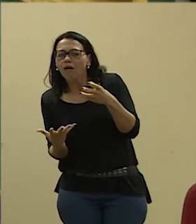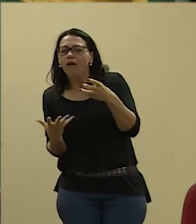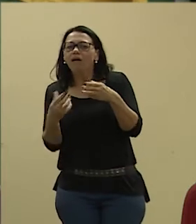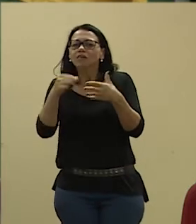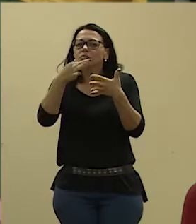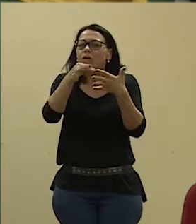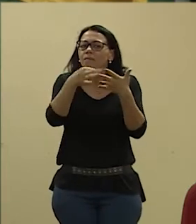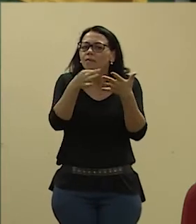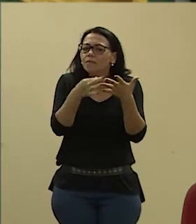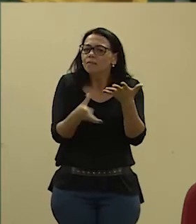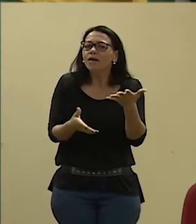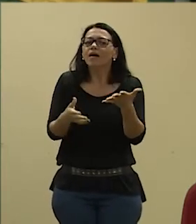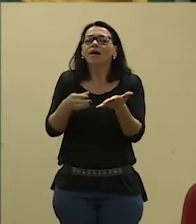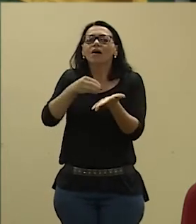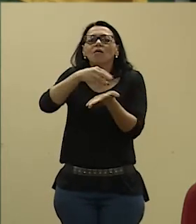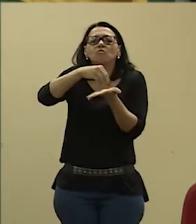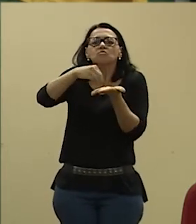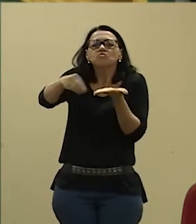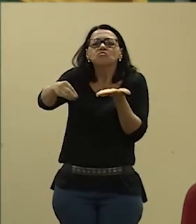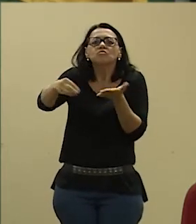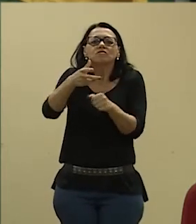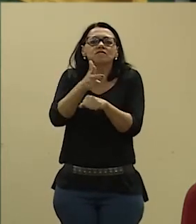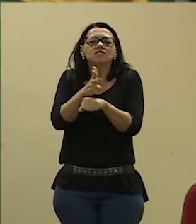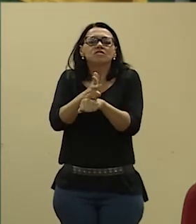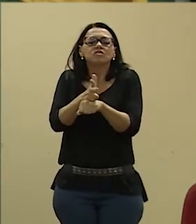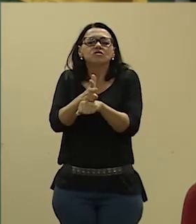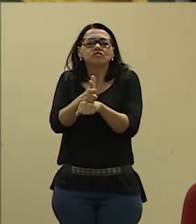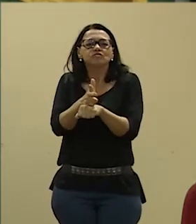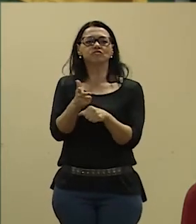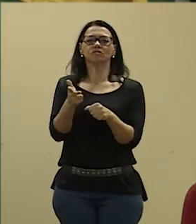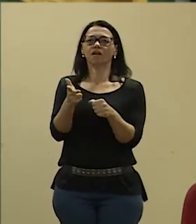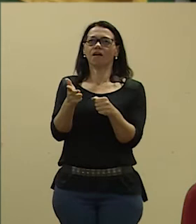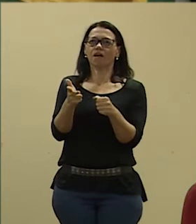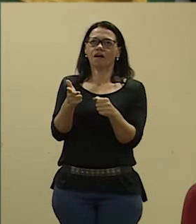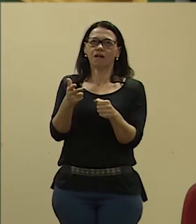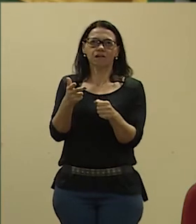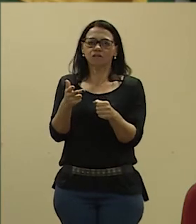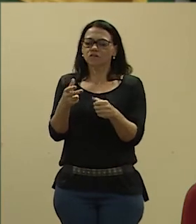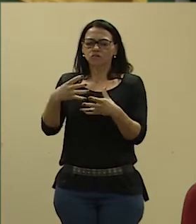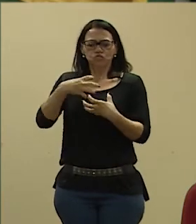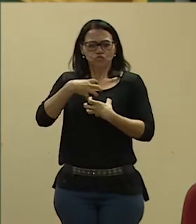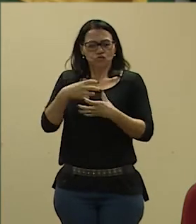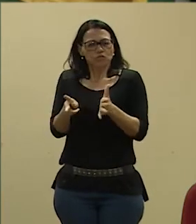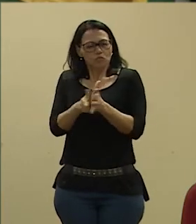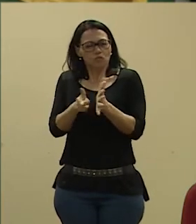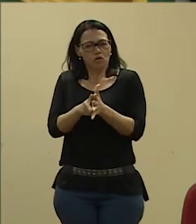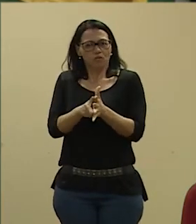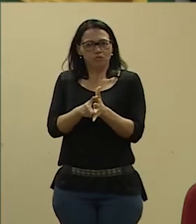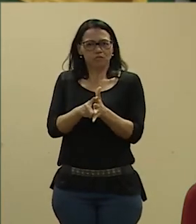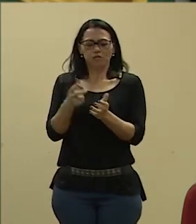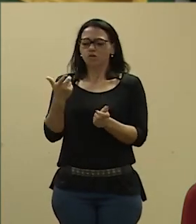é produzir vídeos de uma forma independente e vamos chamar assim mesma forma sem precisar necessariamente